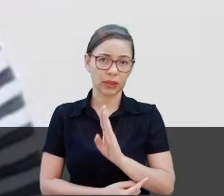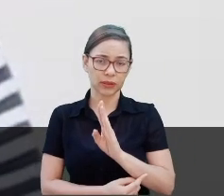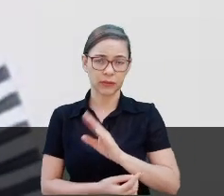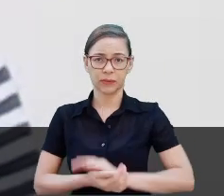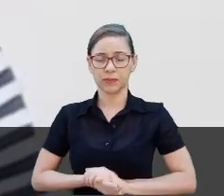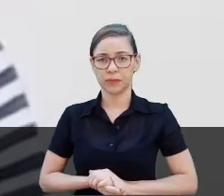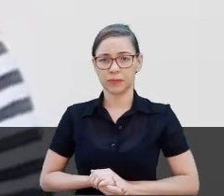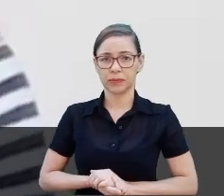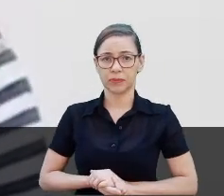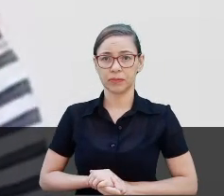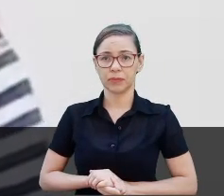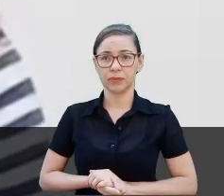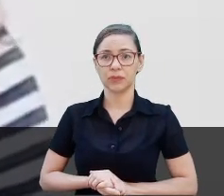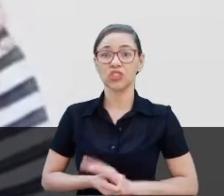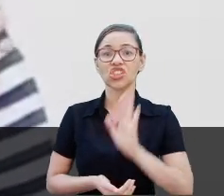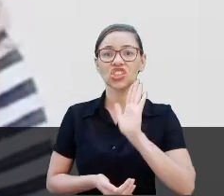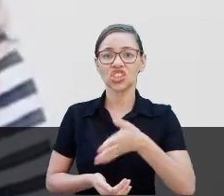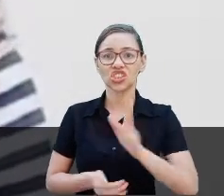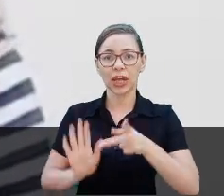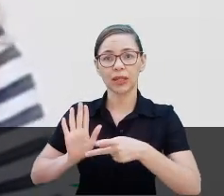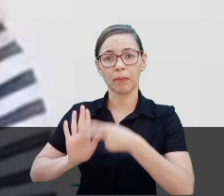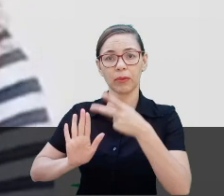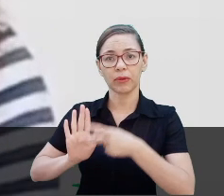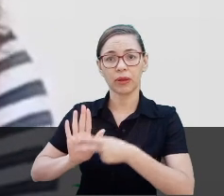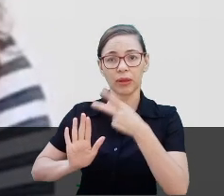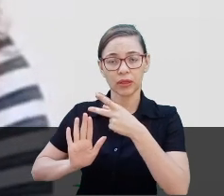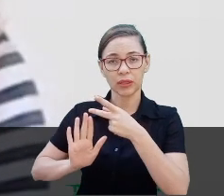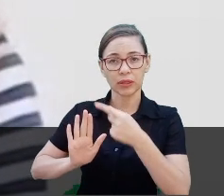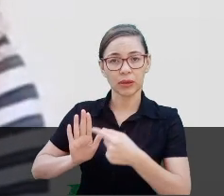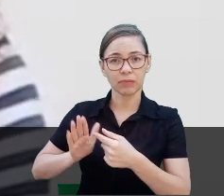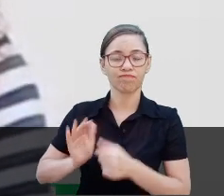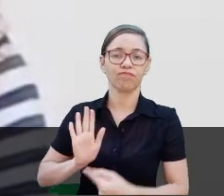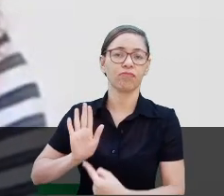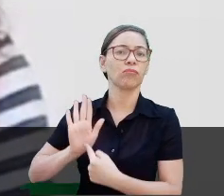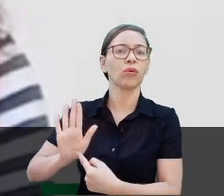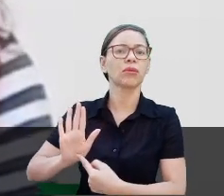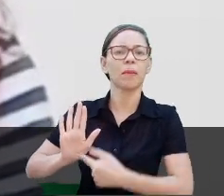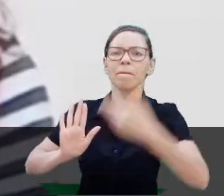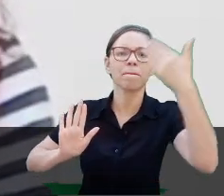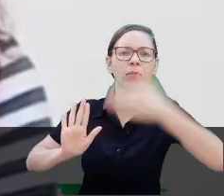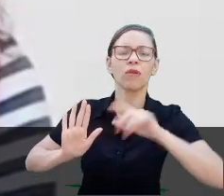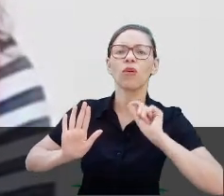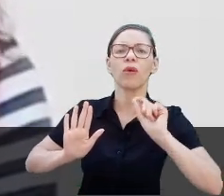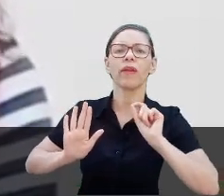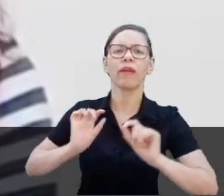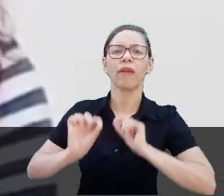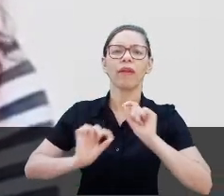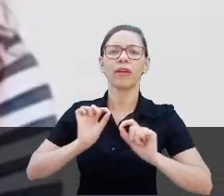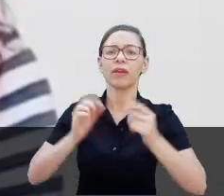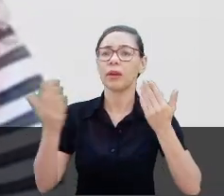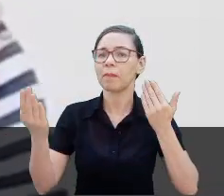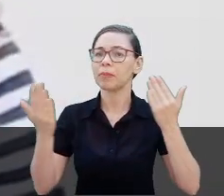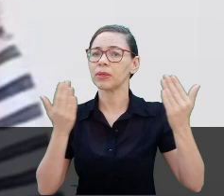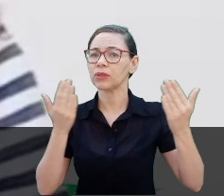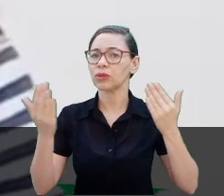alguns motivos. Entre eles, ao trazer já no corpo da resolução o debate sobre a despatologização das identidades trans,